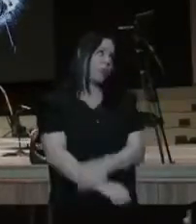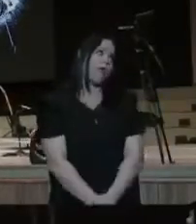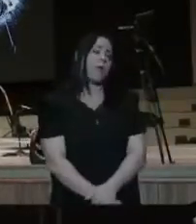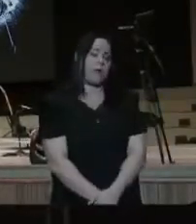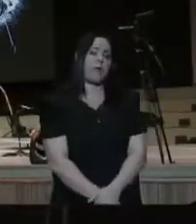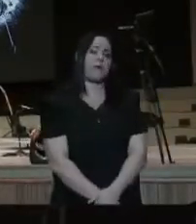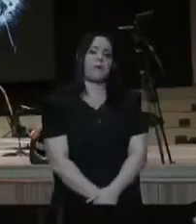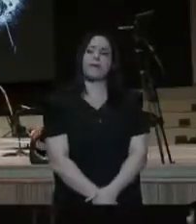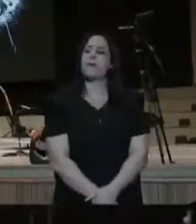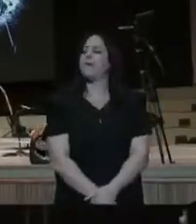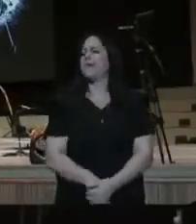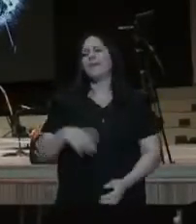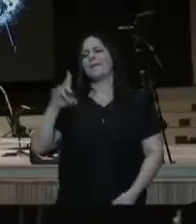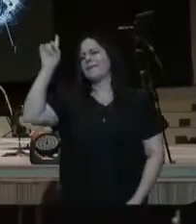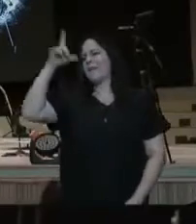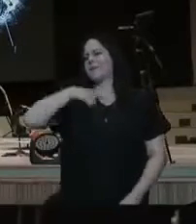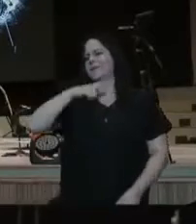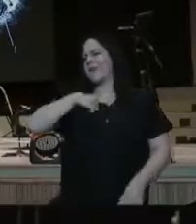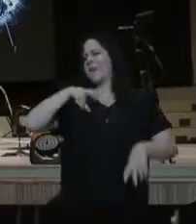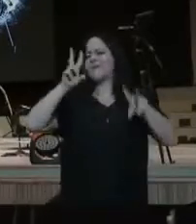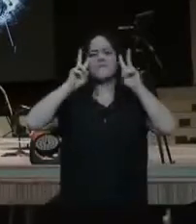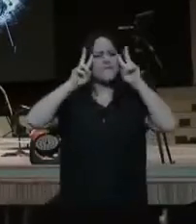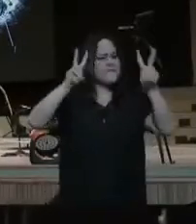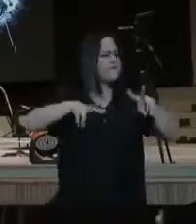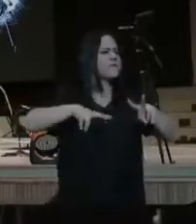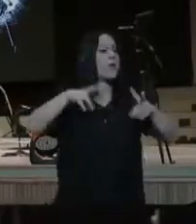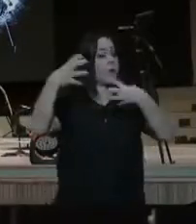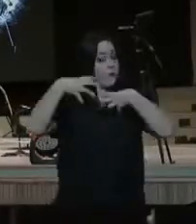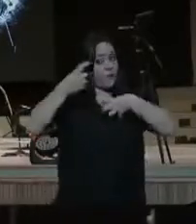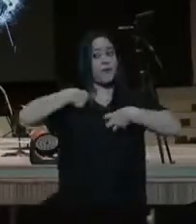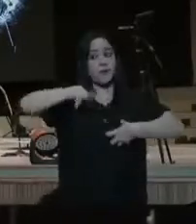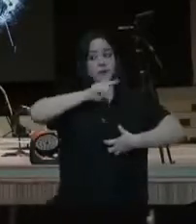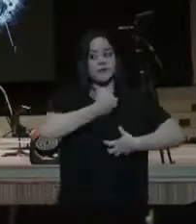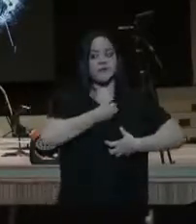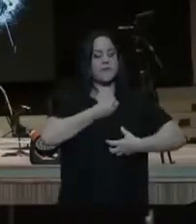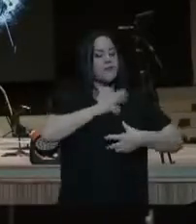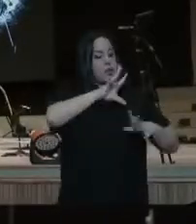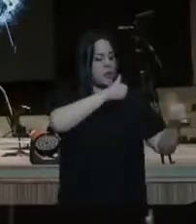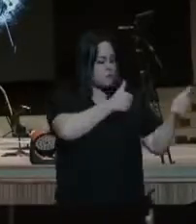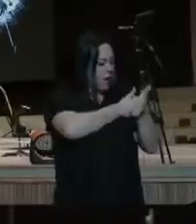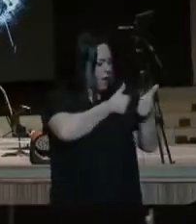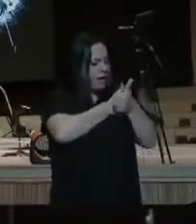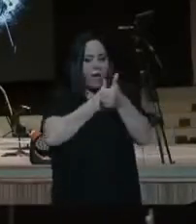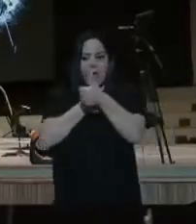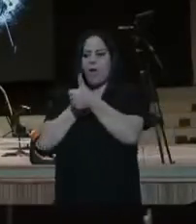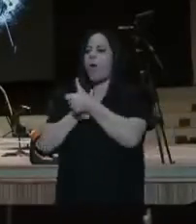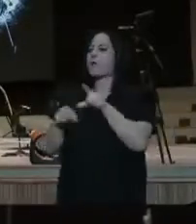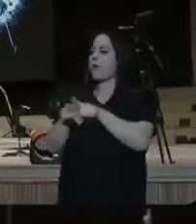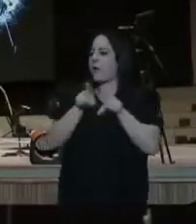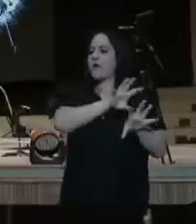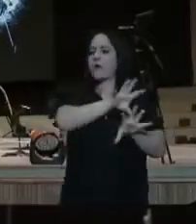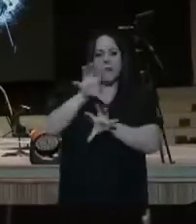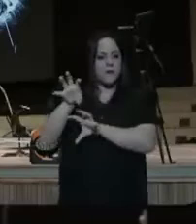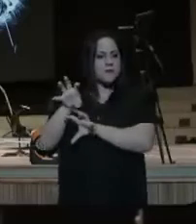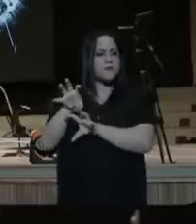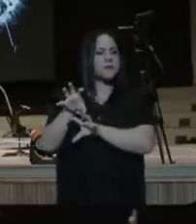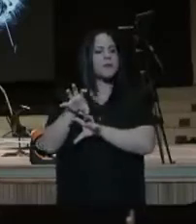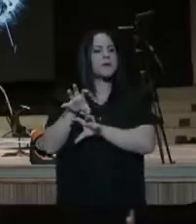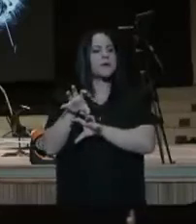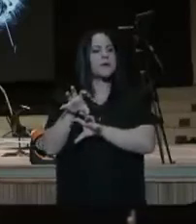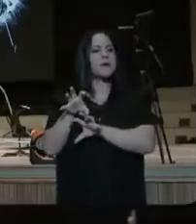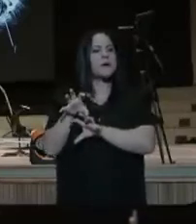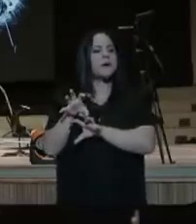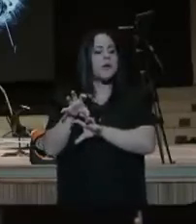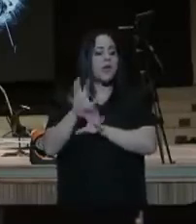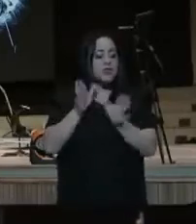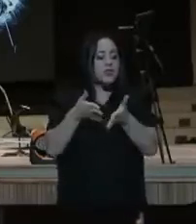deus tem uma visão afeta nossa vida de todo mundo ao redor eu quero a medida que encaminha o